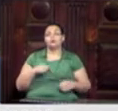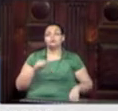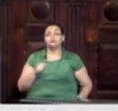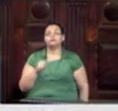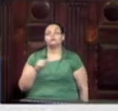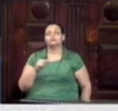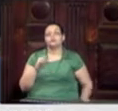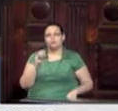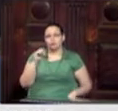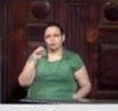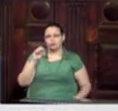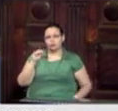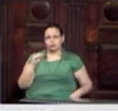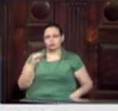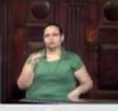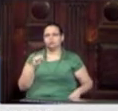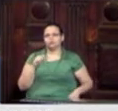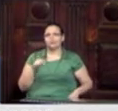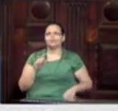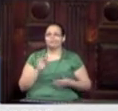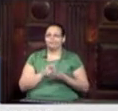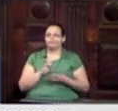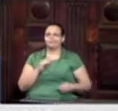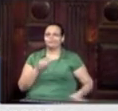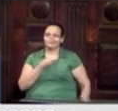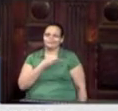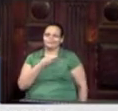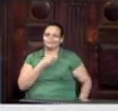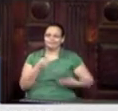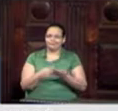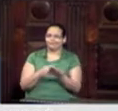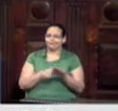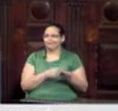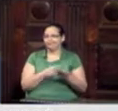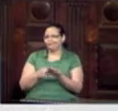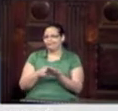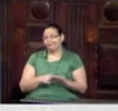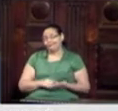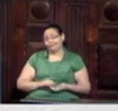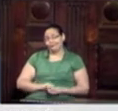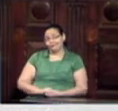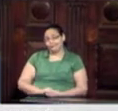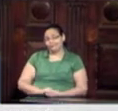uma organização entre amigos. Ora,